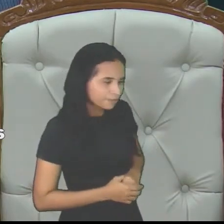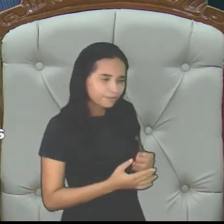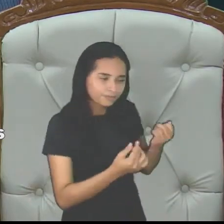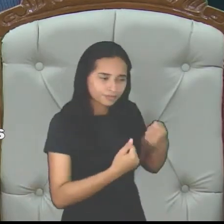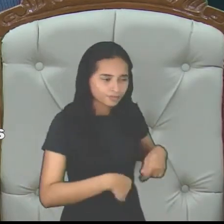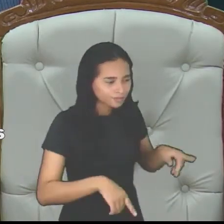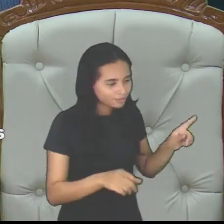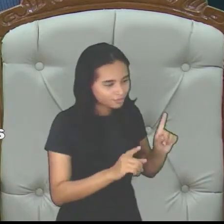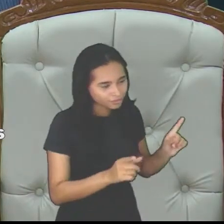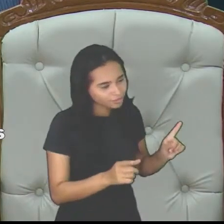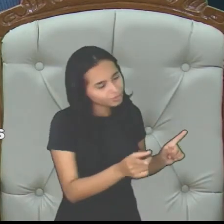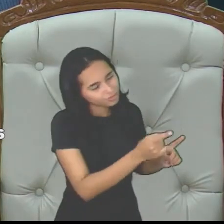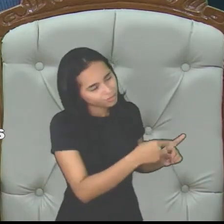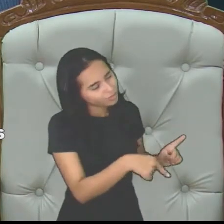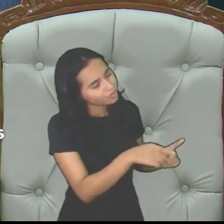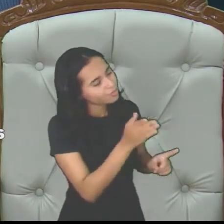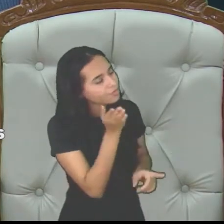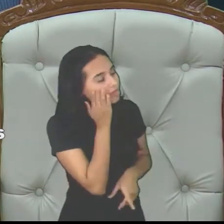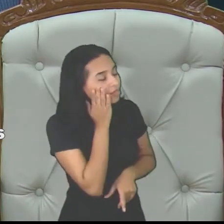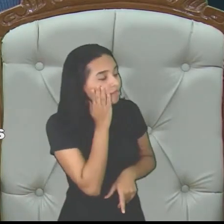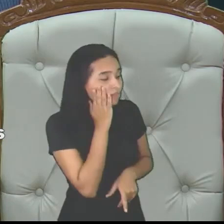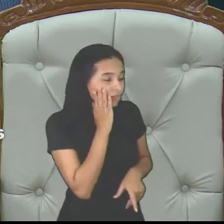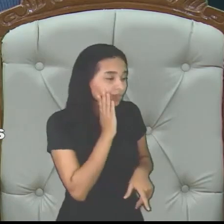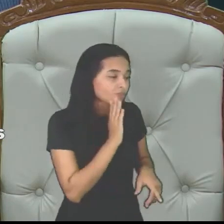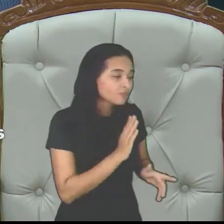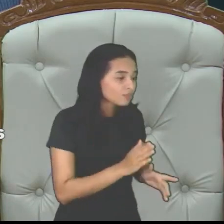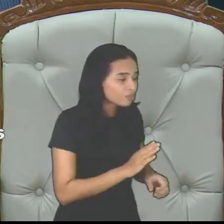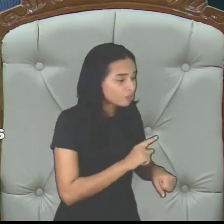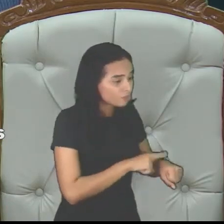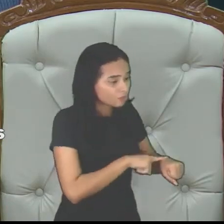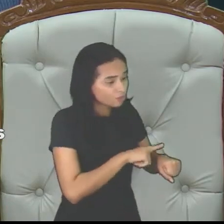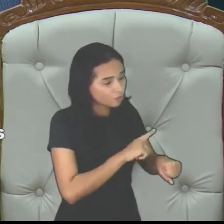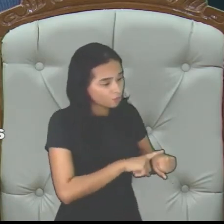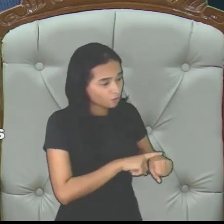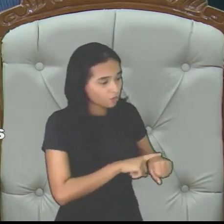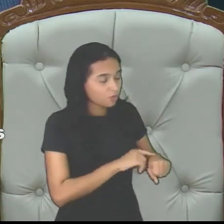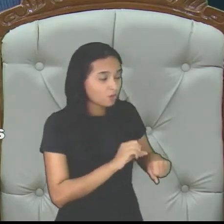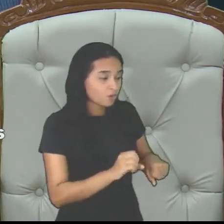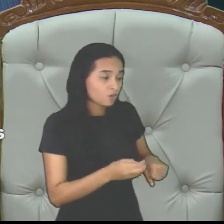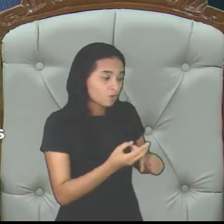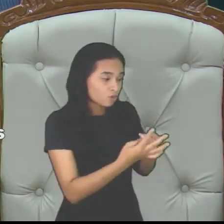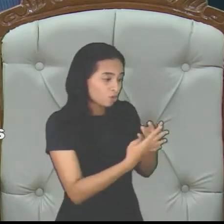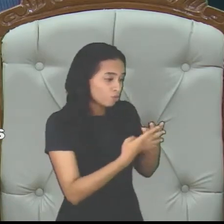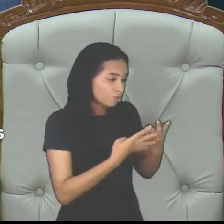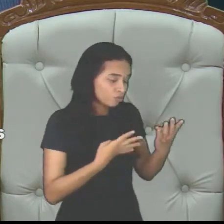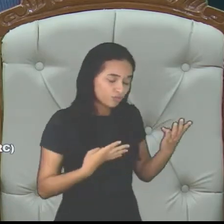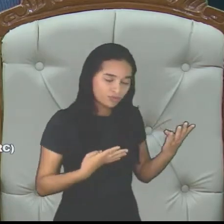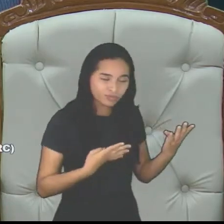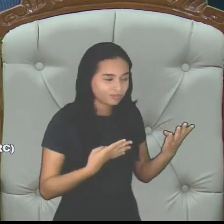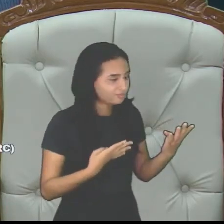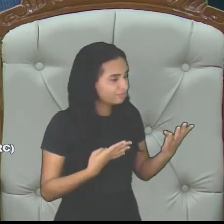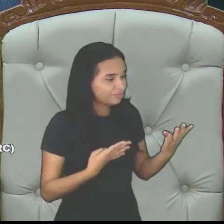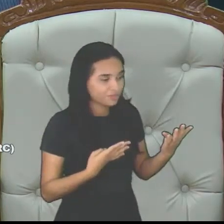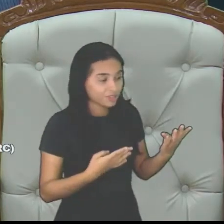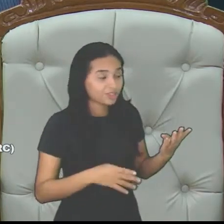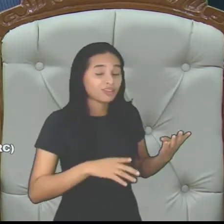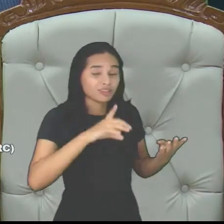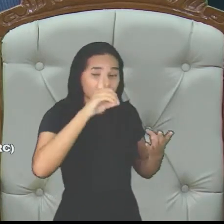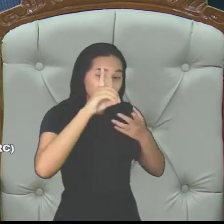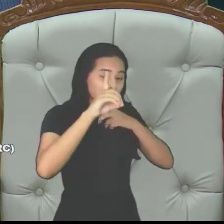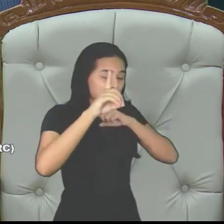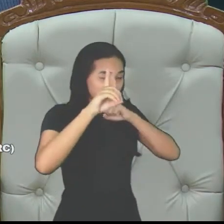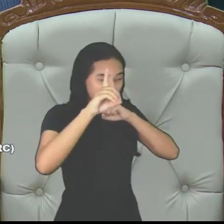saber os tempos ou as estações que o Pai